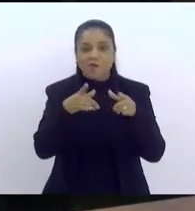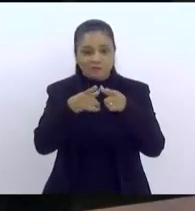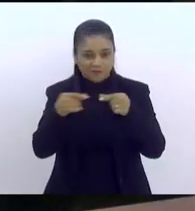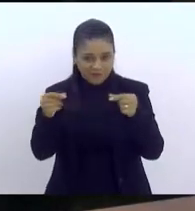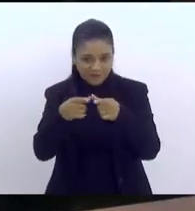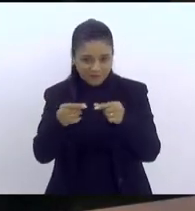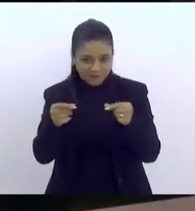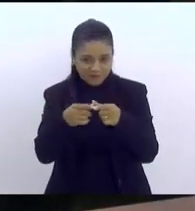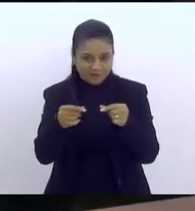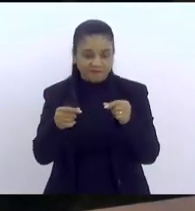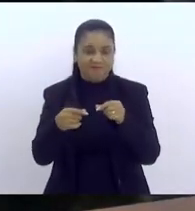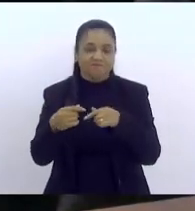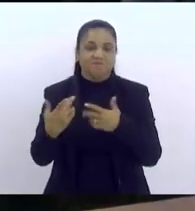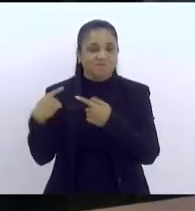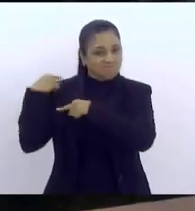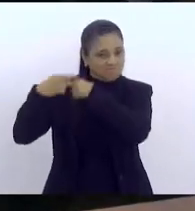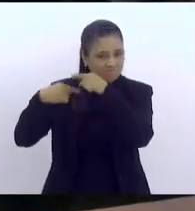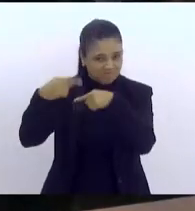se você